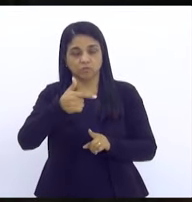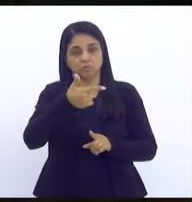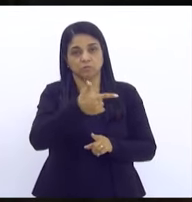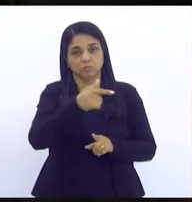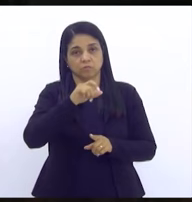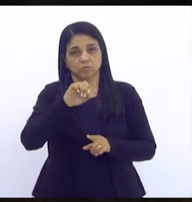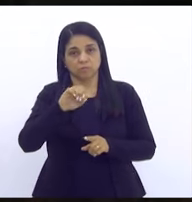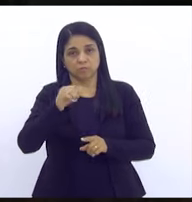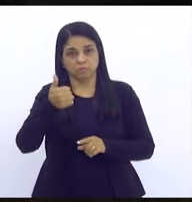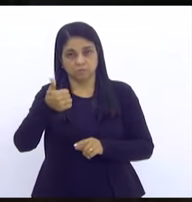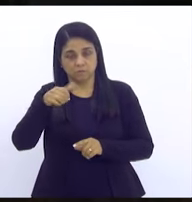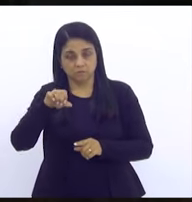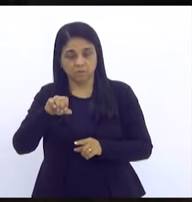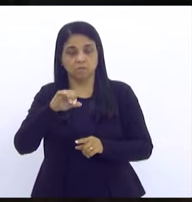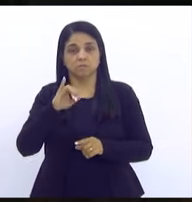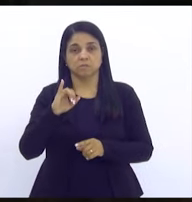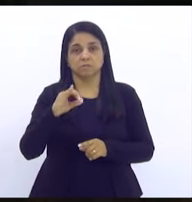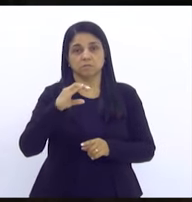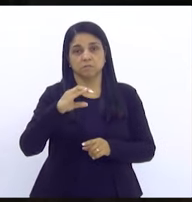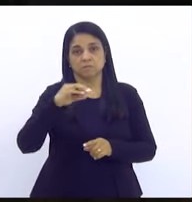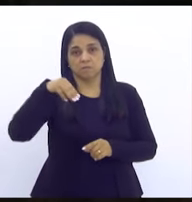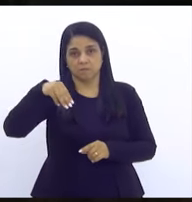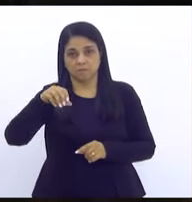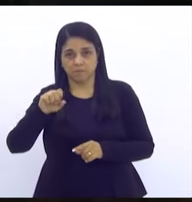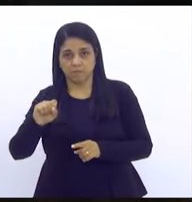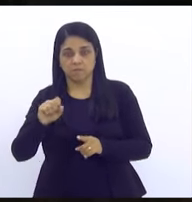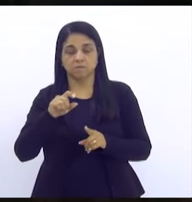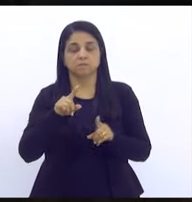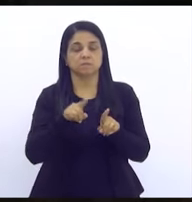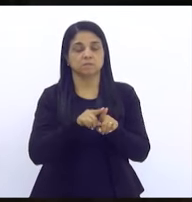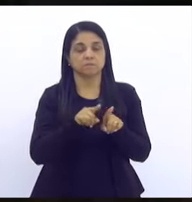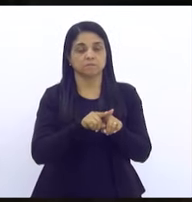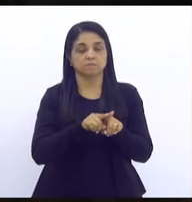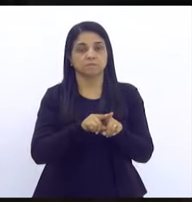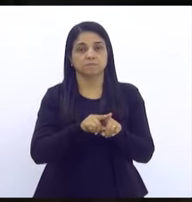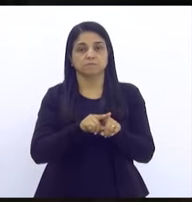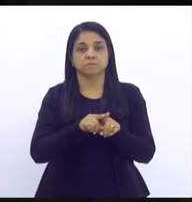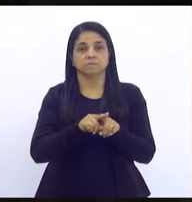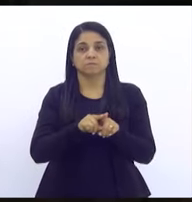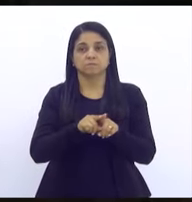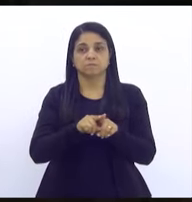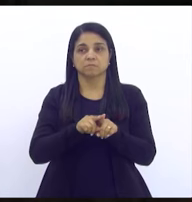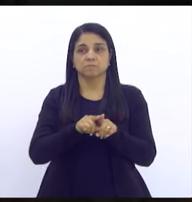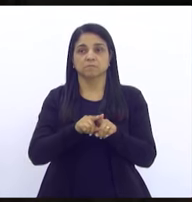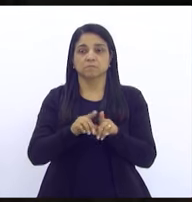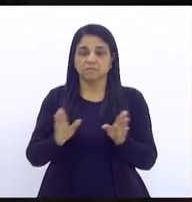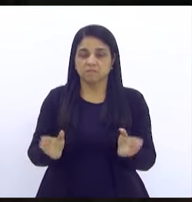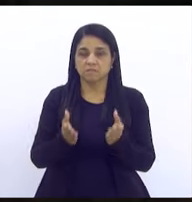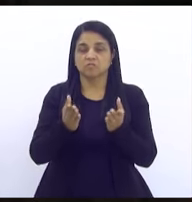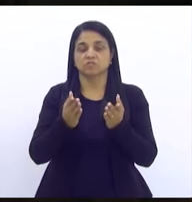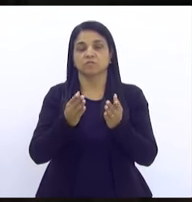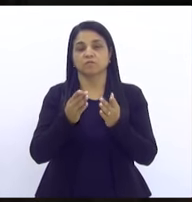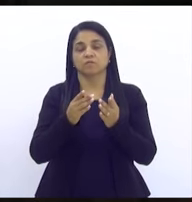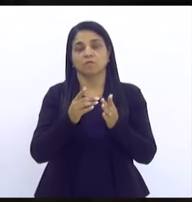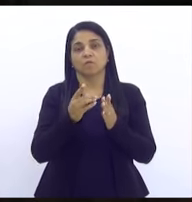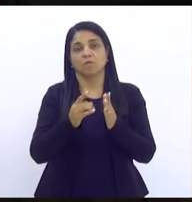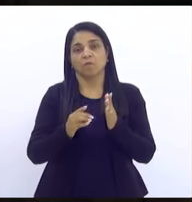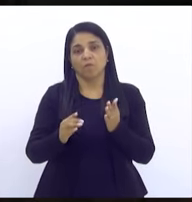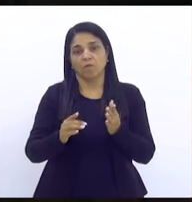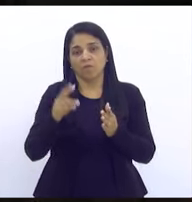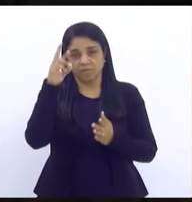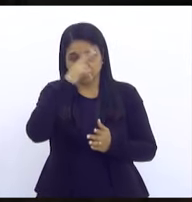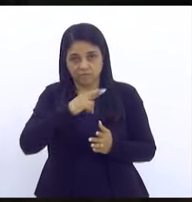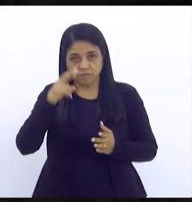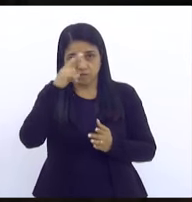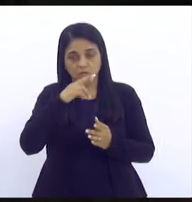convênio ICMS 190, de 15 de dezembro de 2017, em adesão ao incentivo fiscal previsto no artigo 22